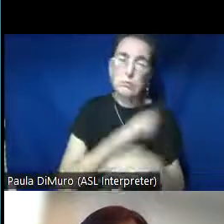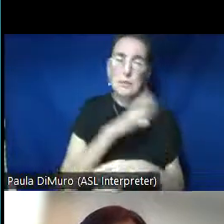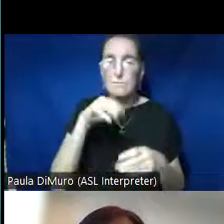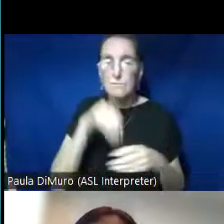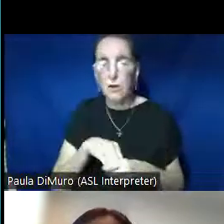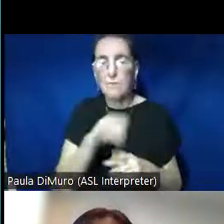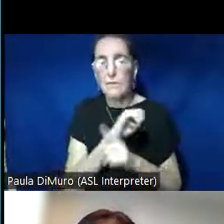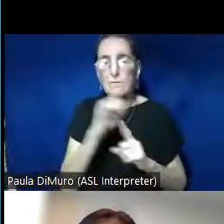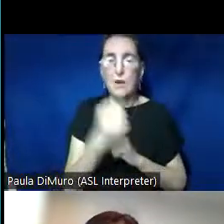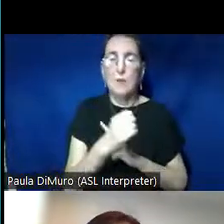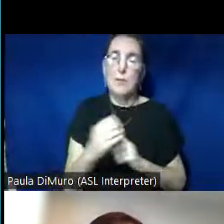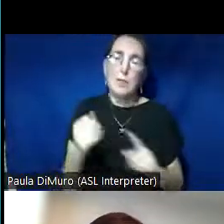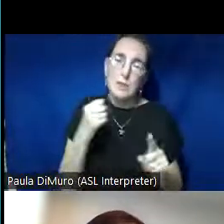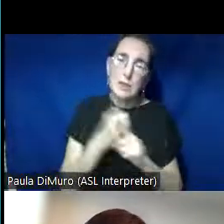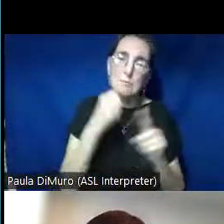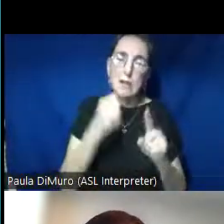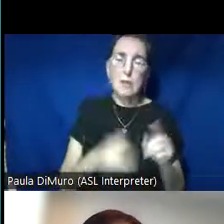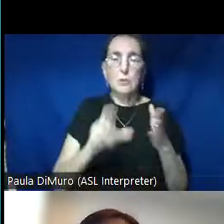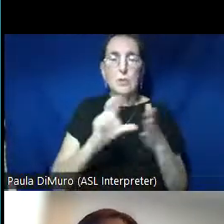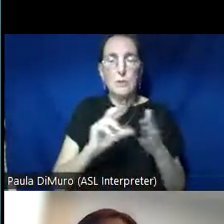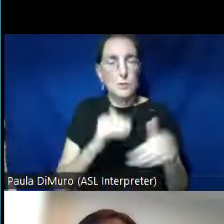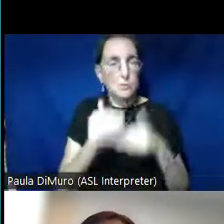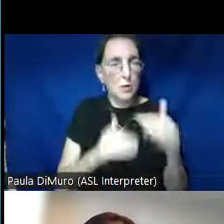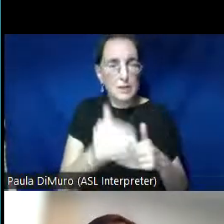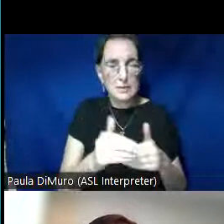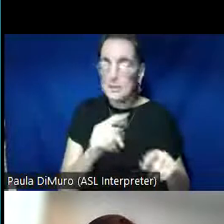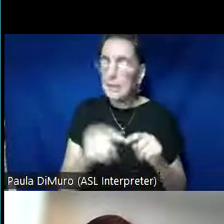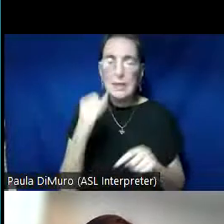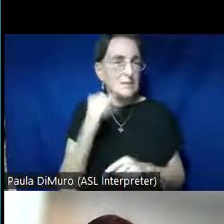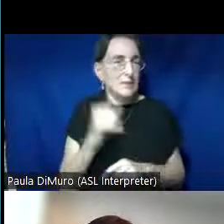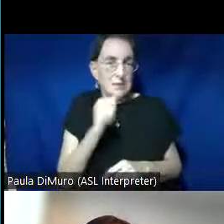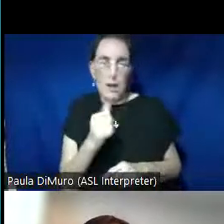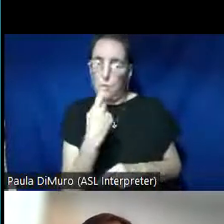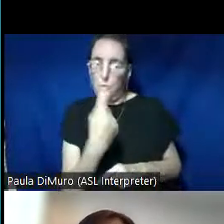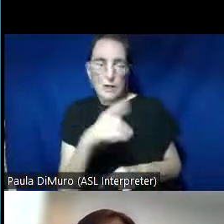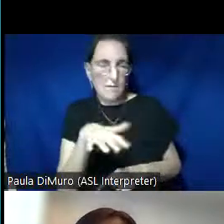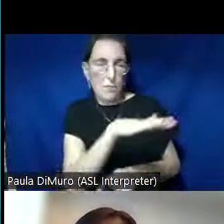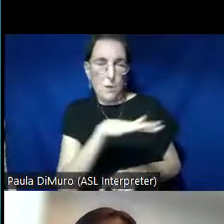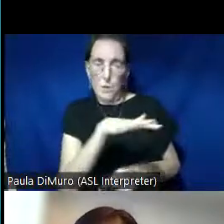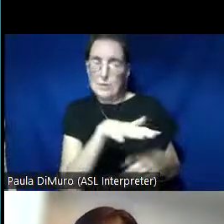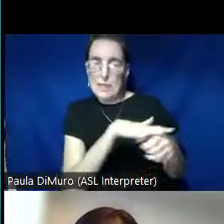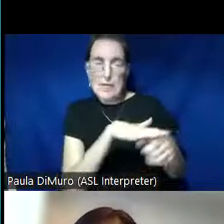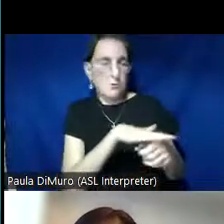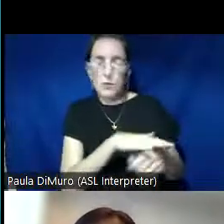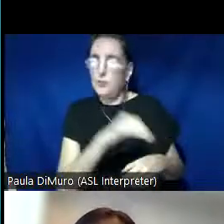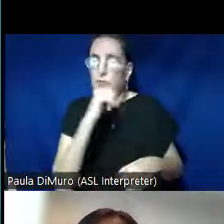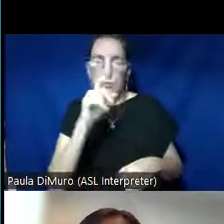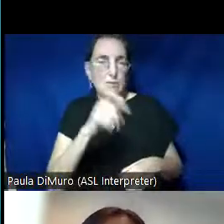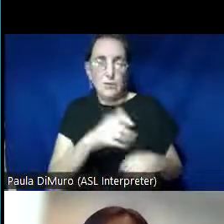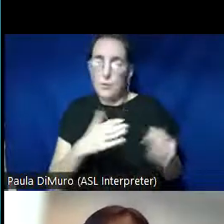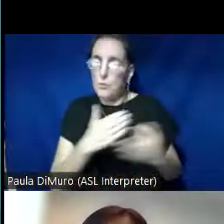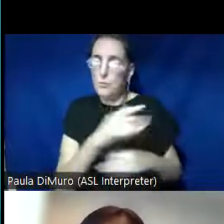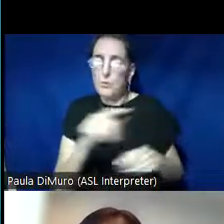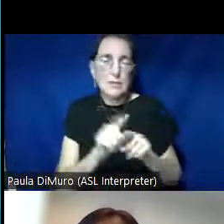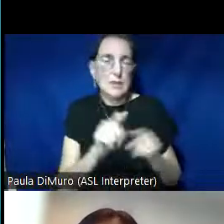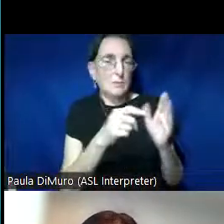de revisão mais abrangente, mas se for excluído de que os